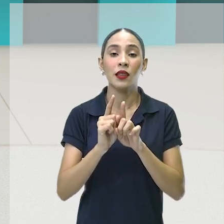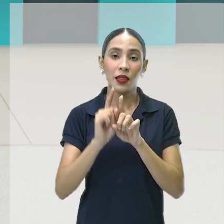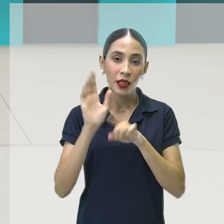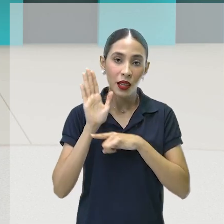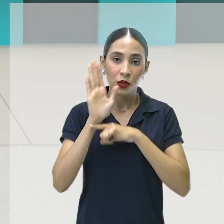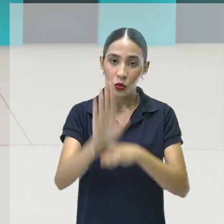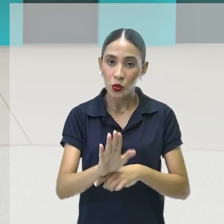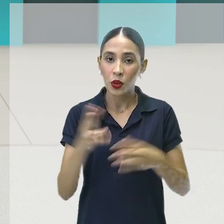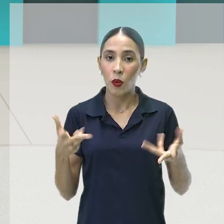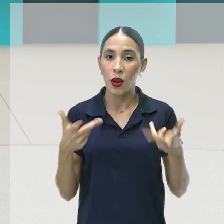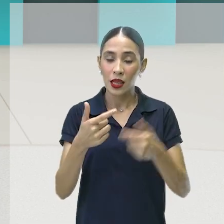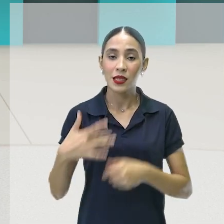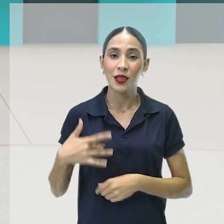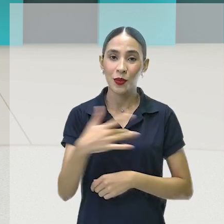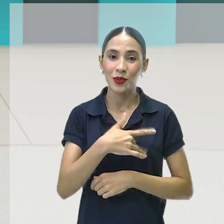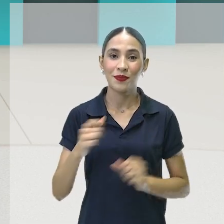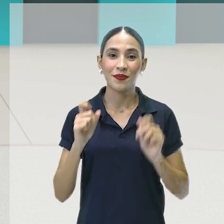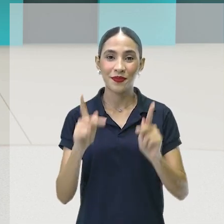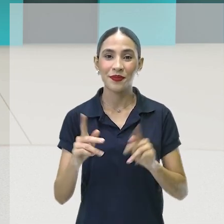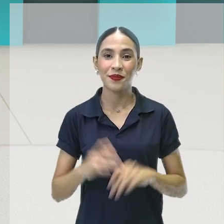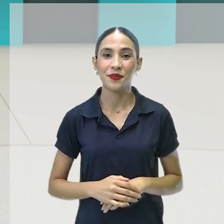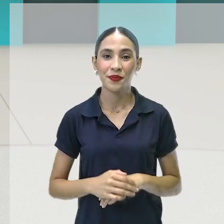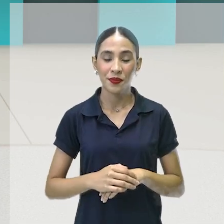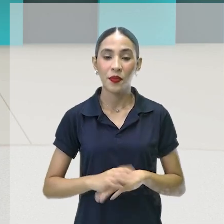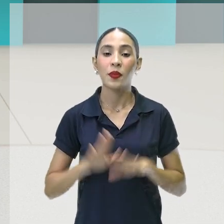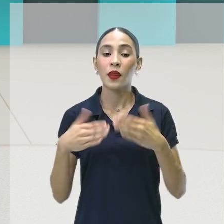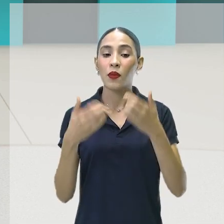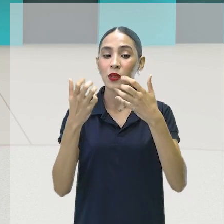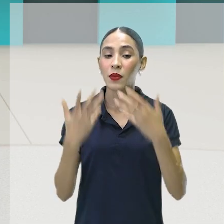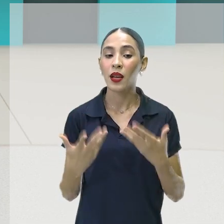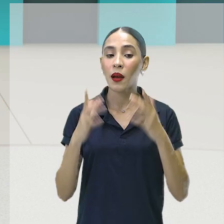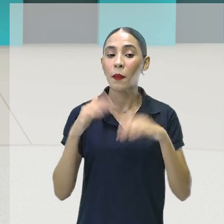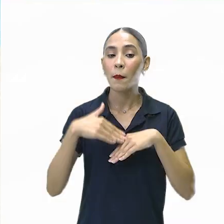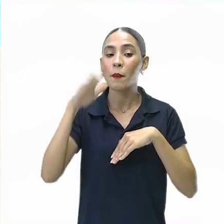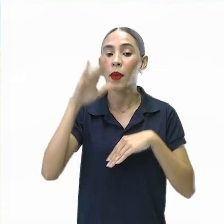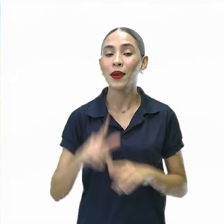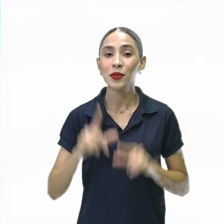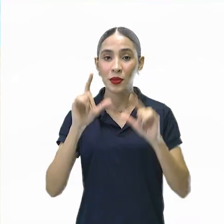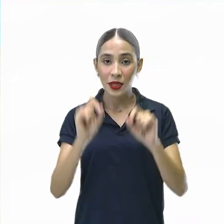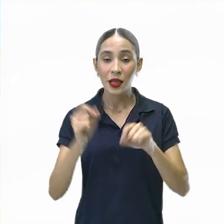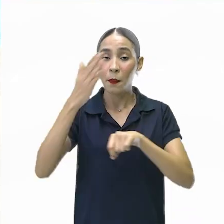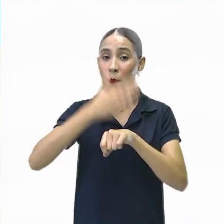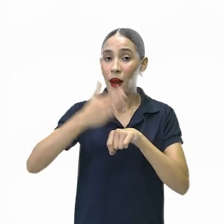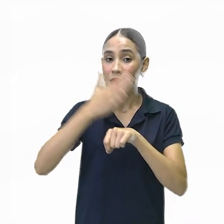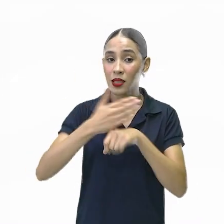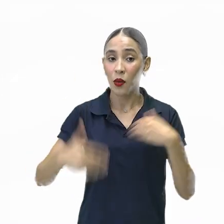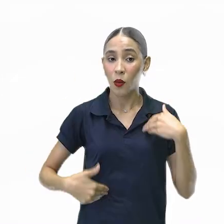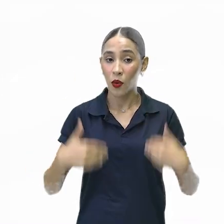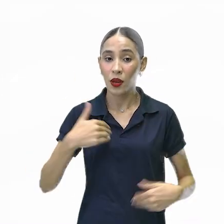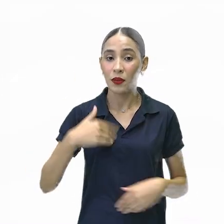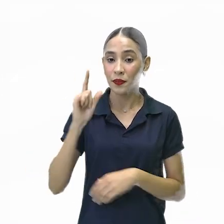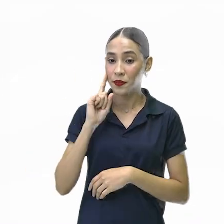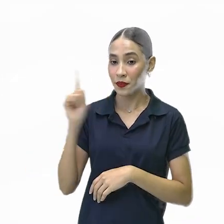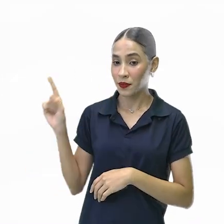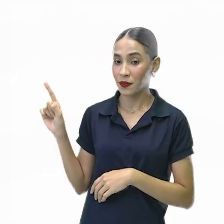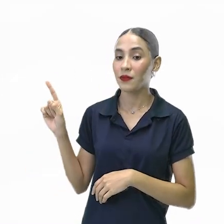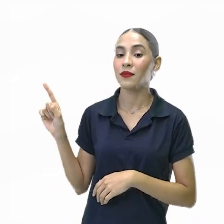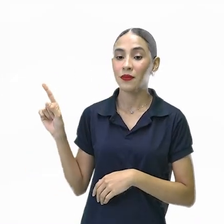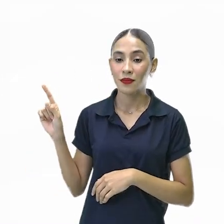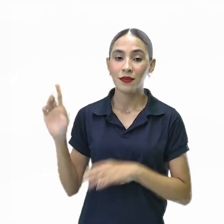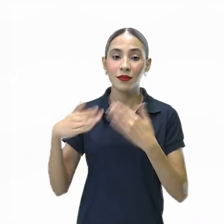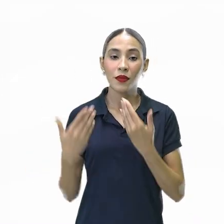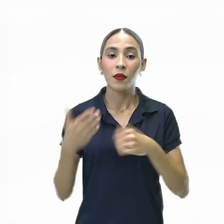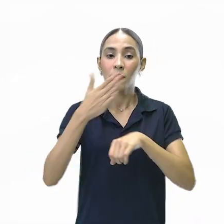a manter a nossa saúde. Tá? Então, vamos falar um pouquinho agora sobre essa questão das práticas corporais. Olha só. As